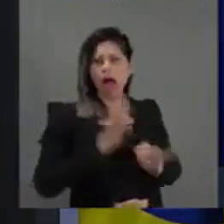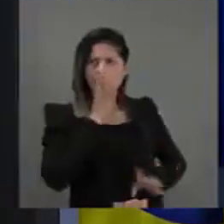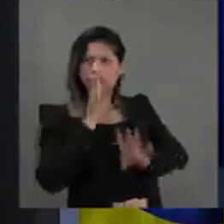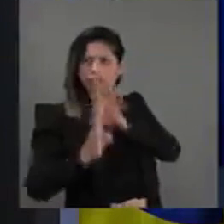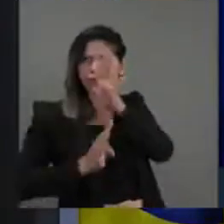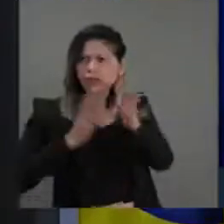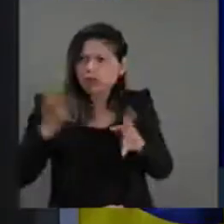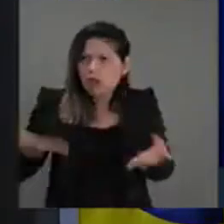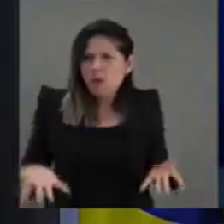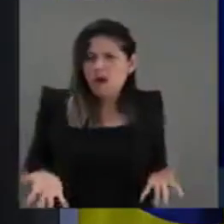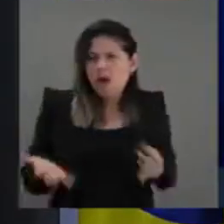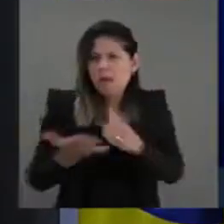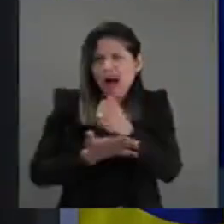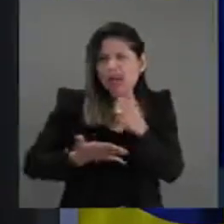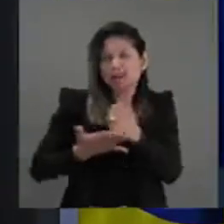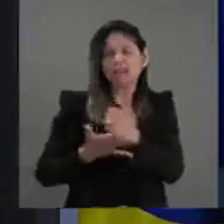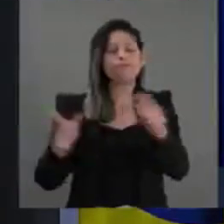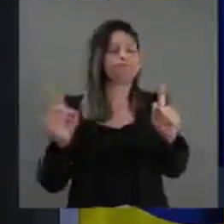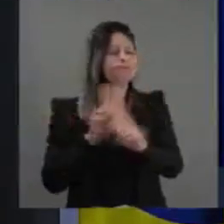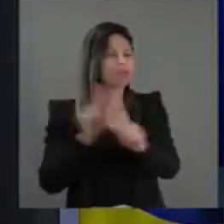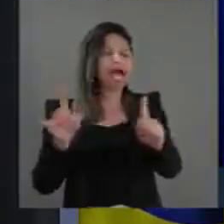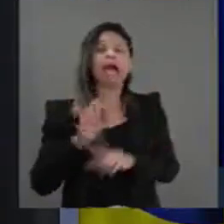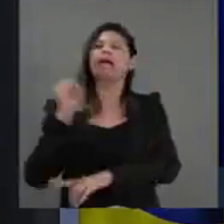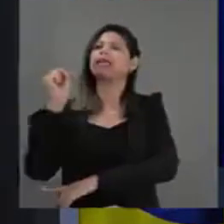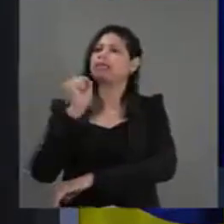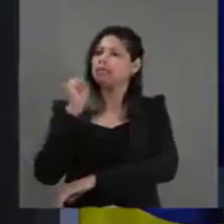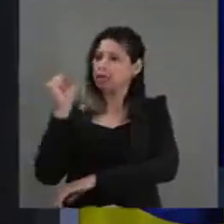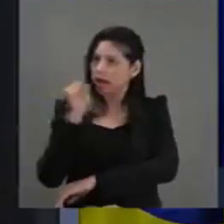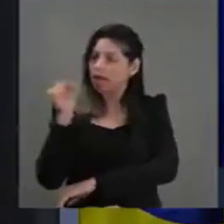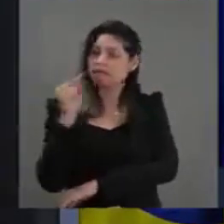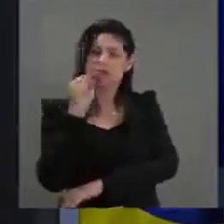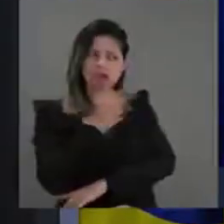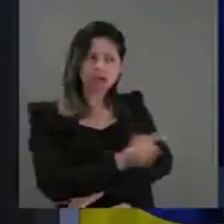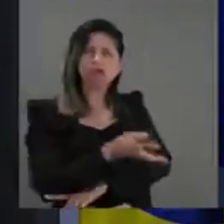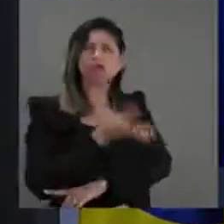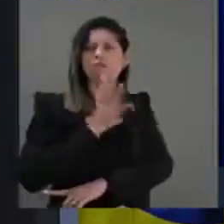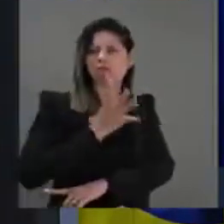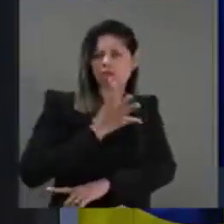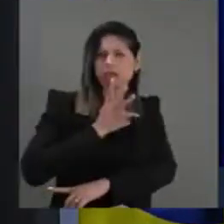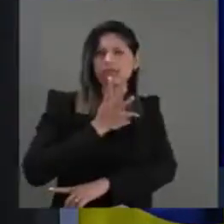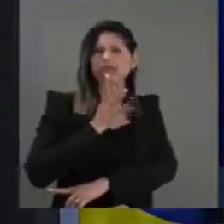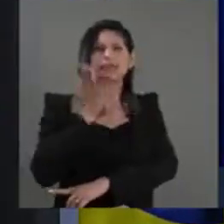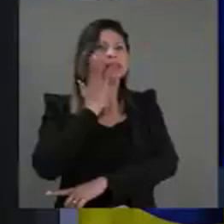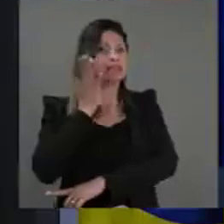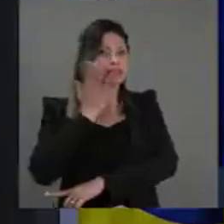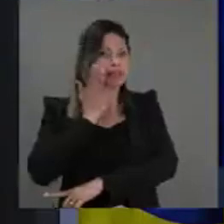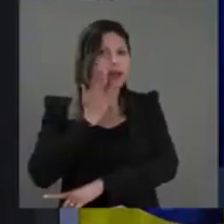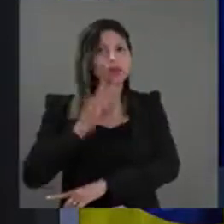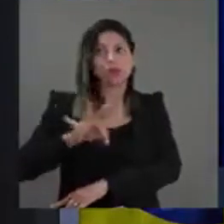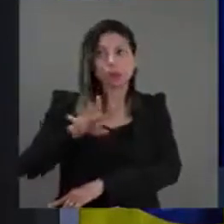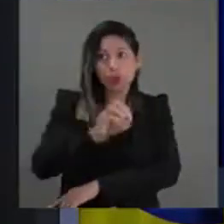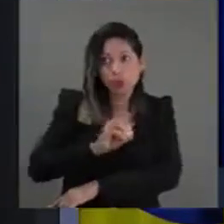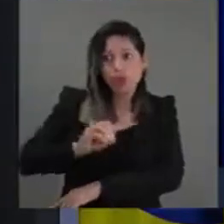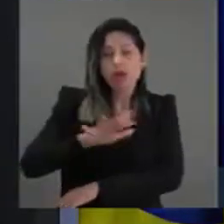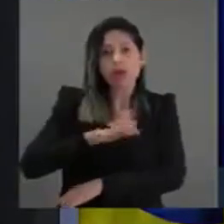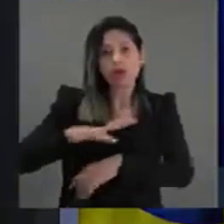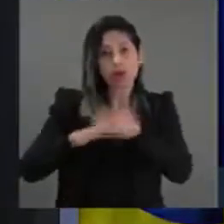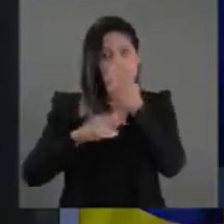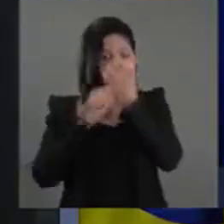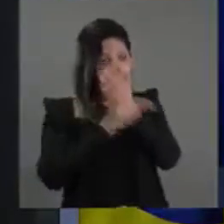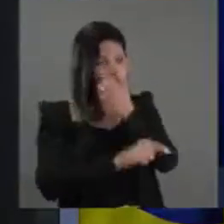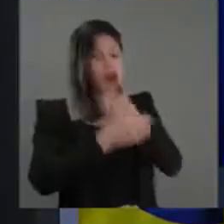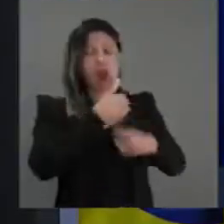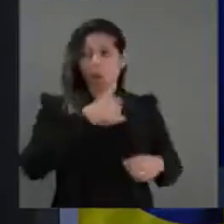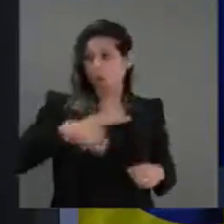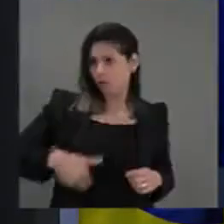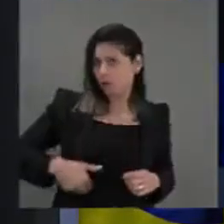sua larga experiência política, Ciro Gomes conhece muito bem os meandros do poder, já que foi governador